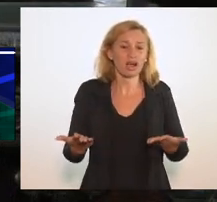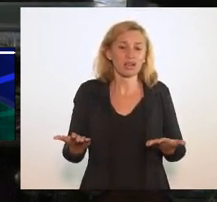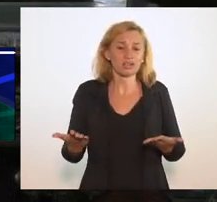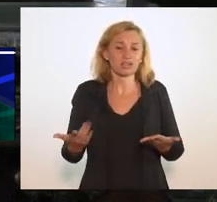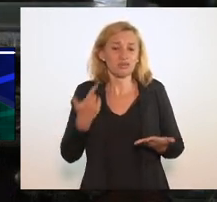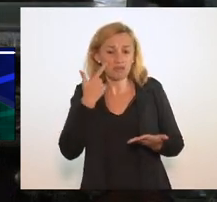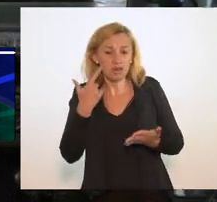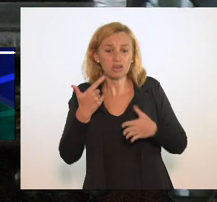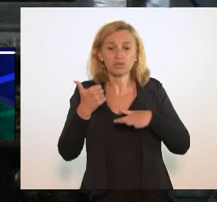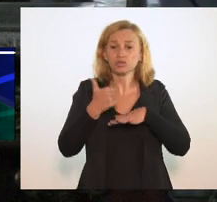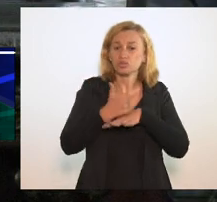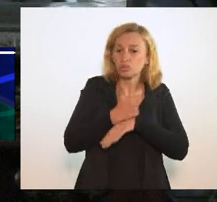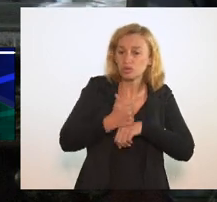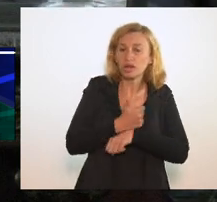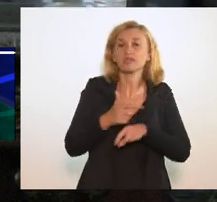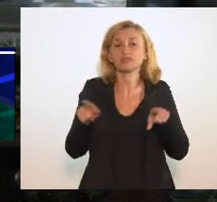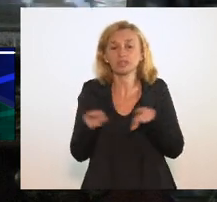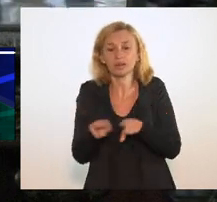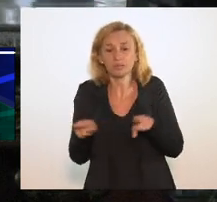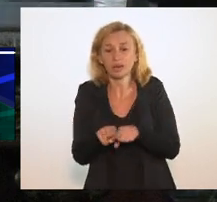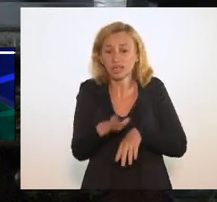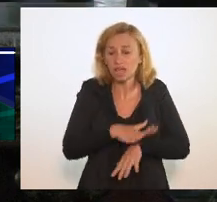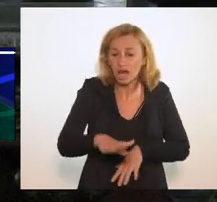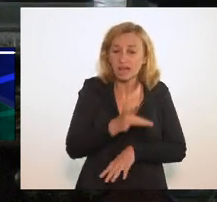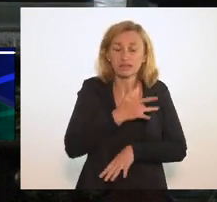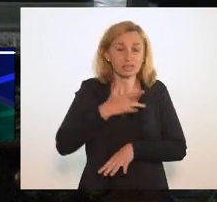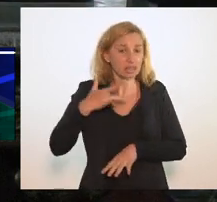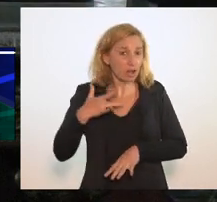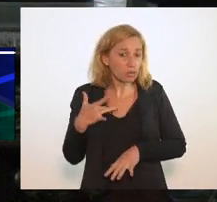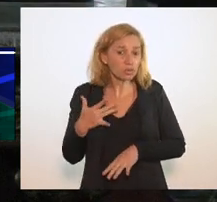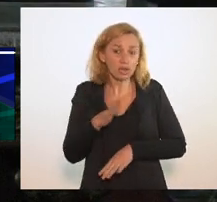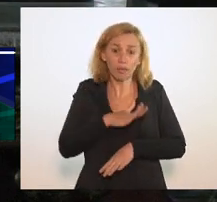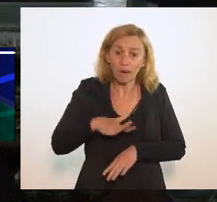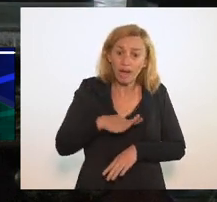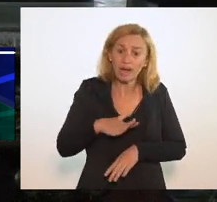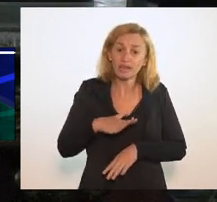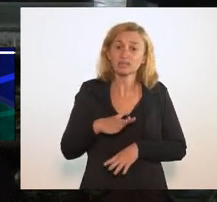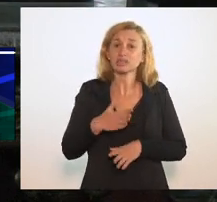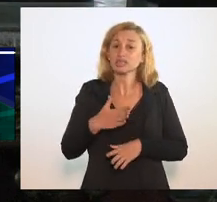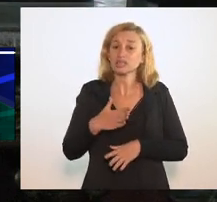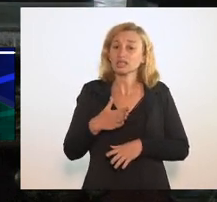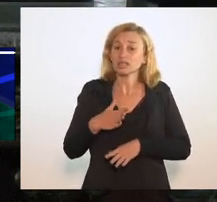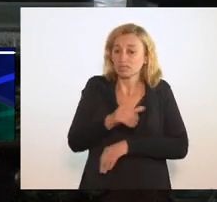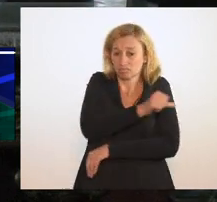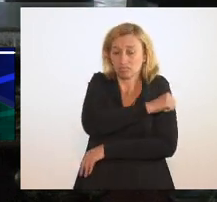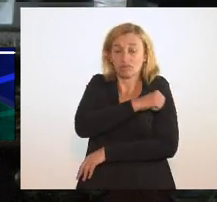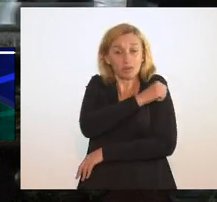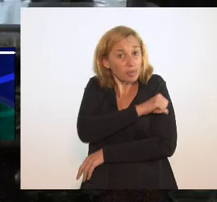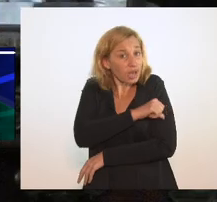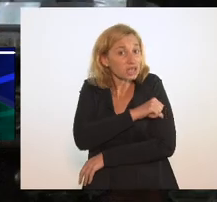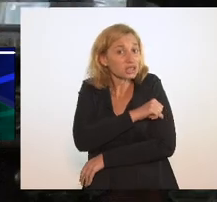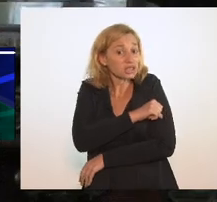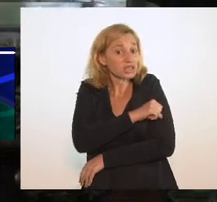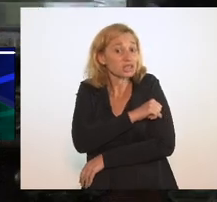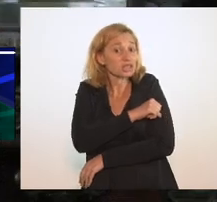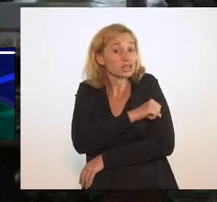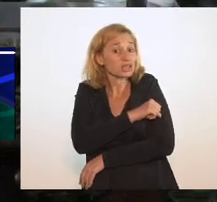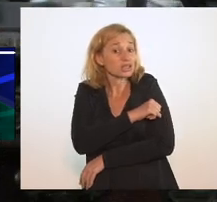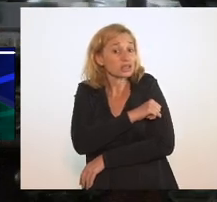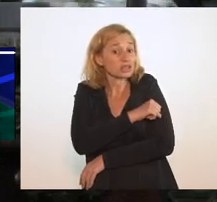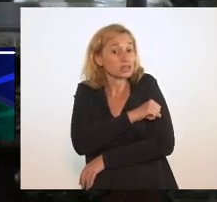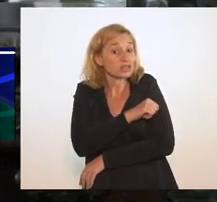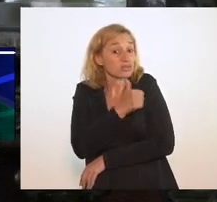os profissionais também da área da saúde, que é uma área, pelo menos da enfermagem, é uma área